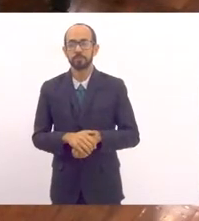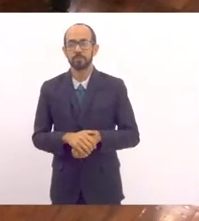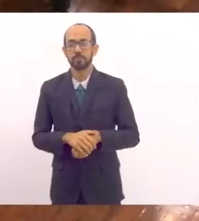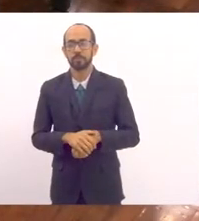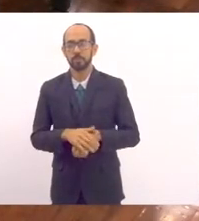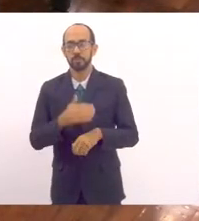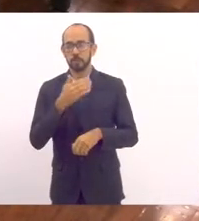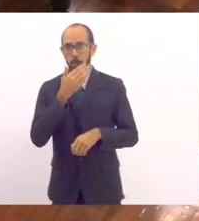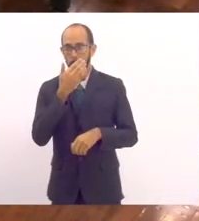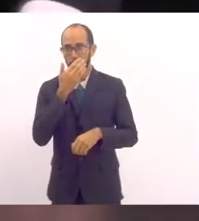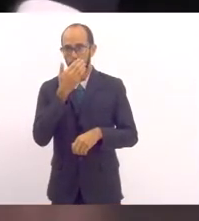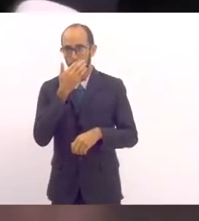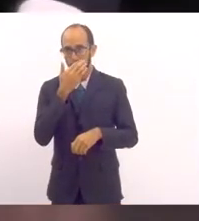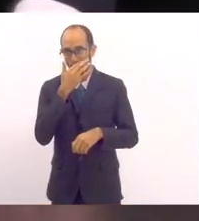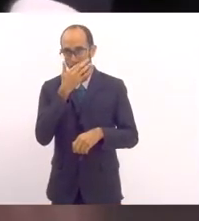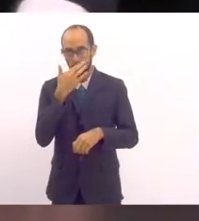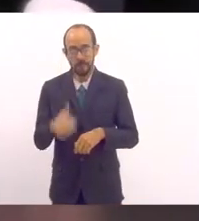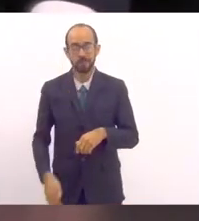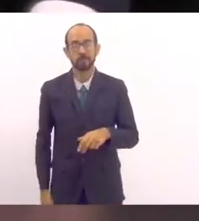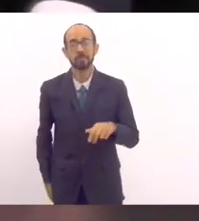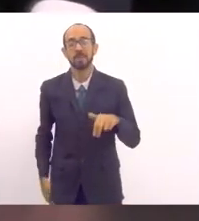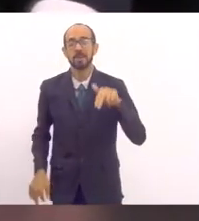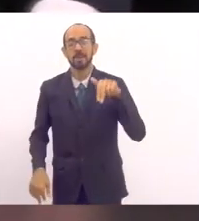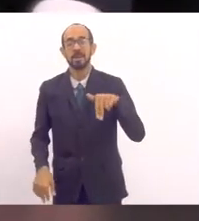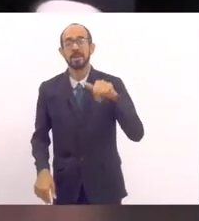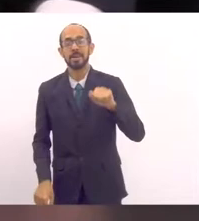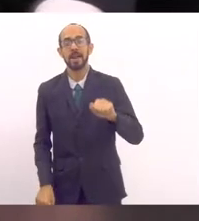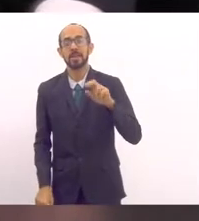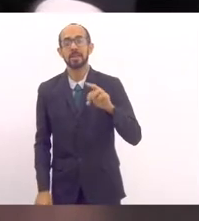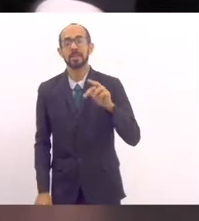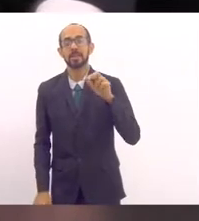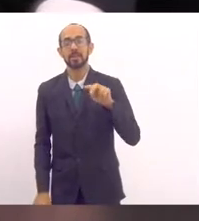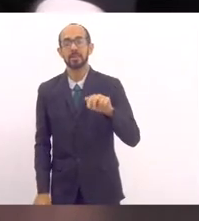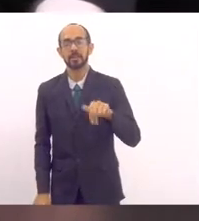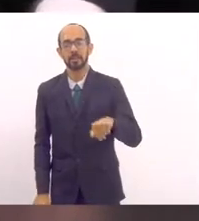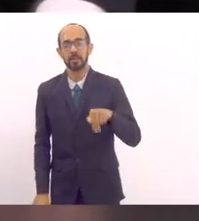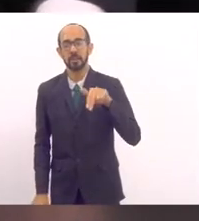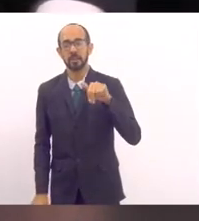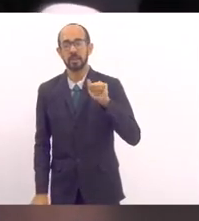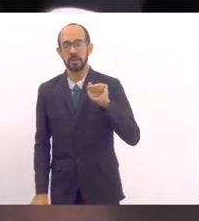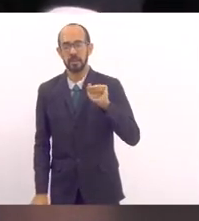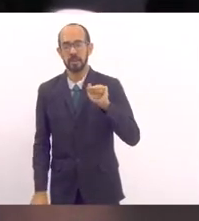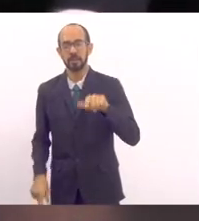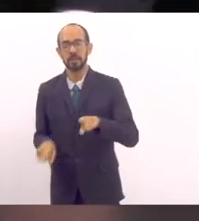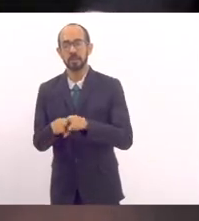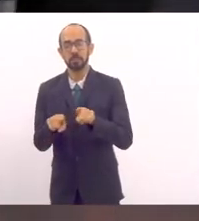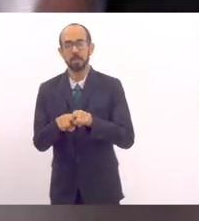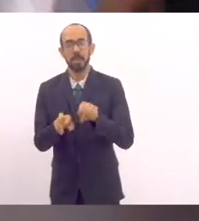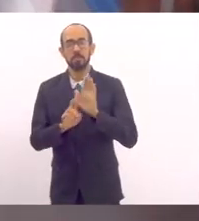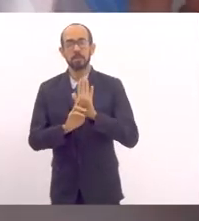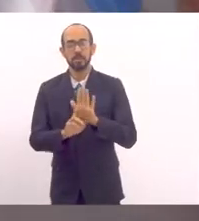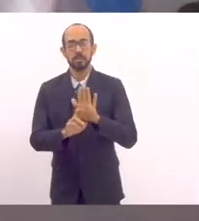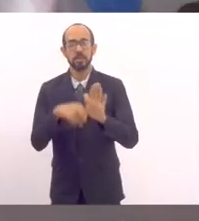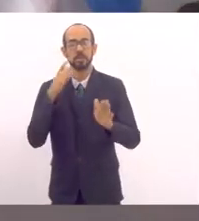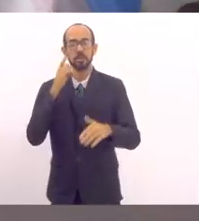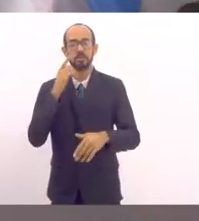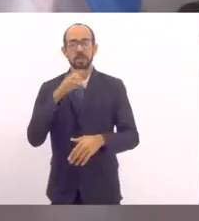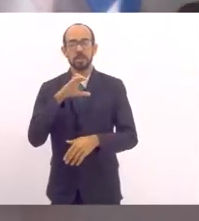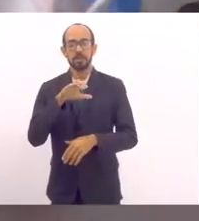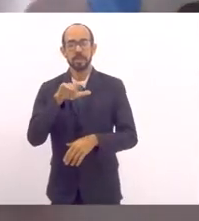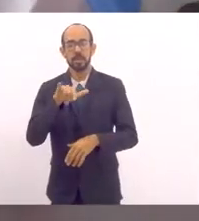É Natana e Tuane, que são assessoras parlamentares, representando também o gabinete da deputada Célia Jordão.